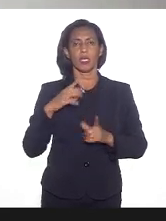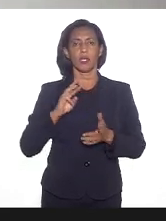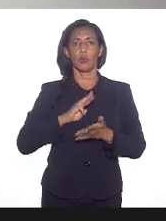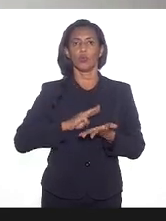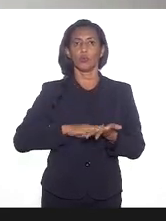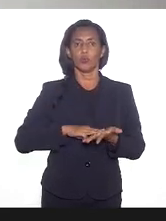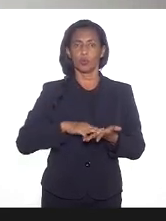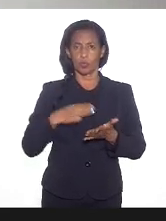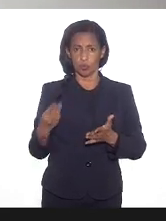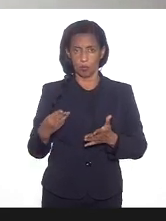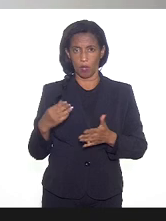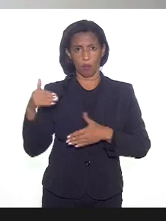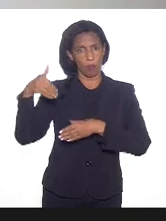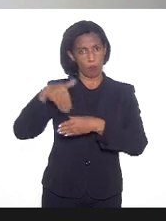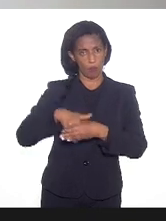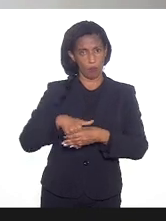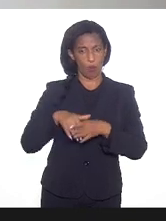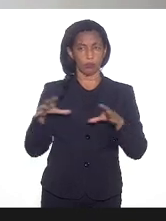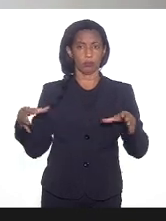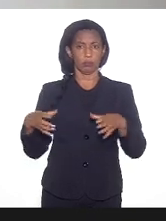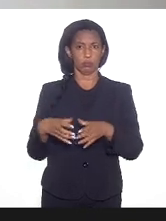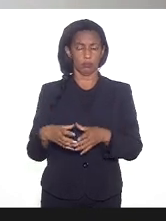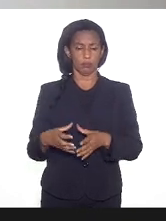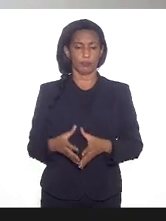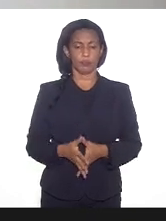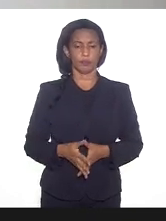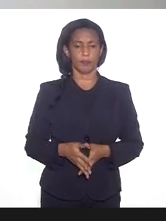pelo voto da categoria. Então,